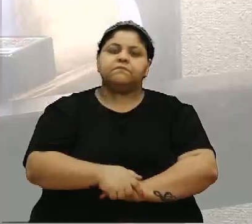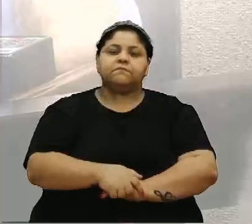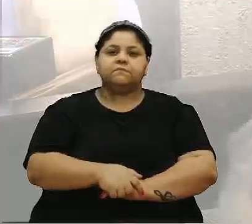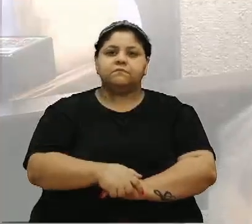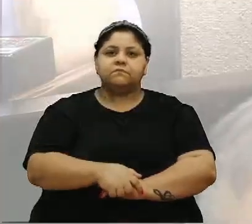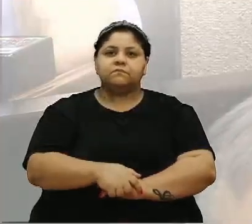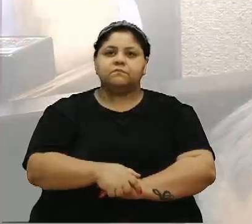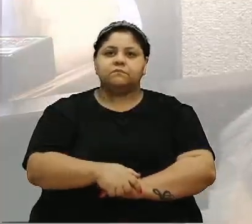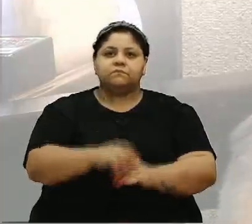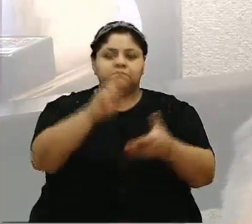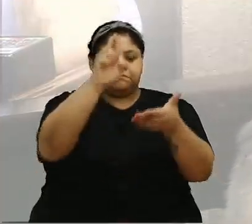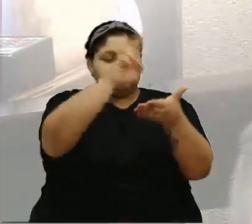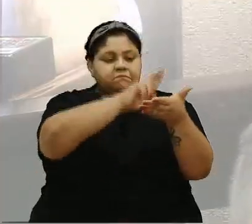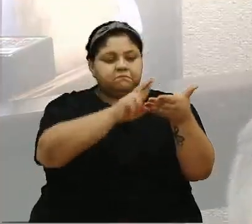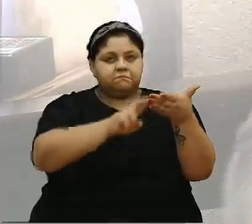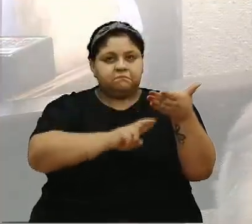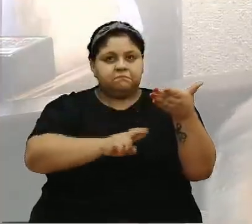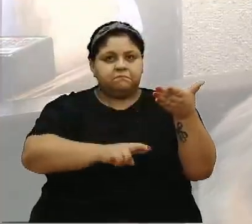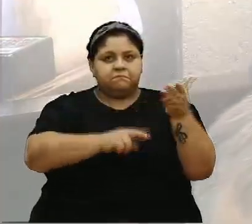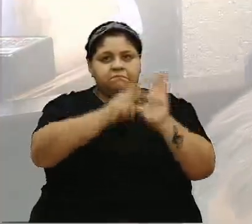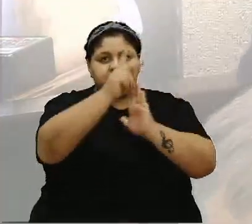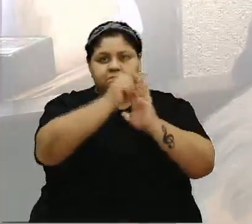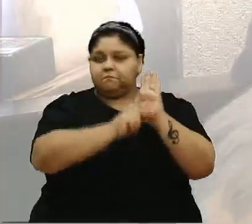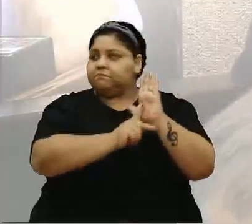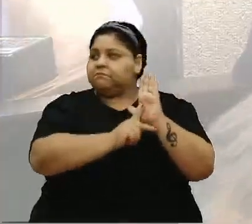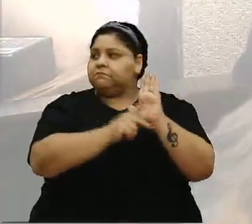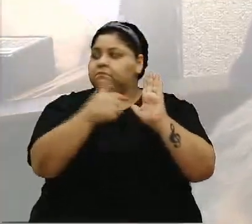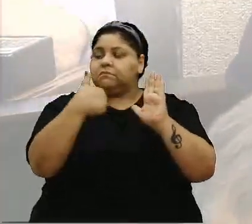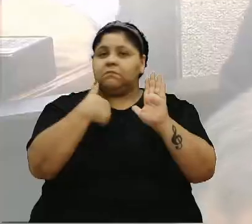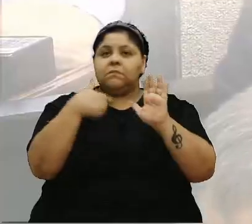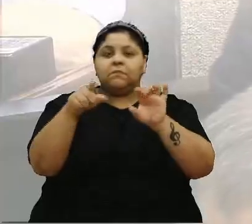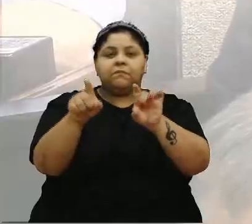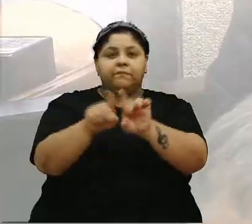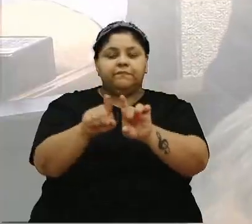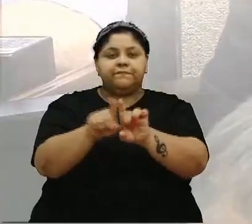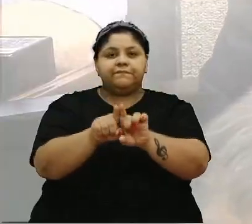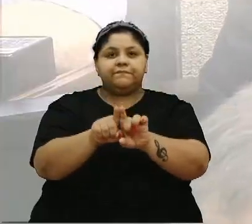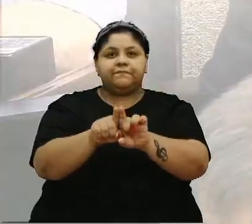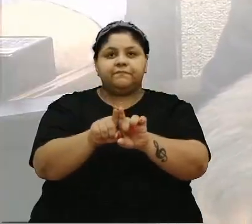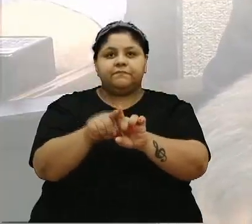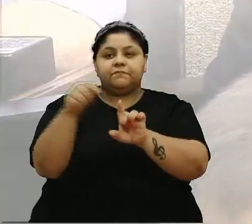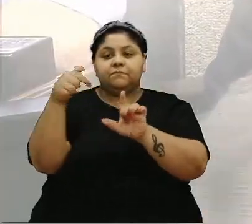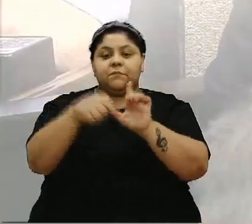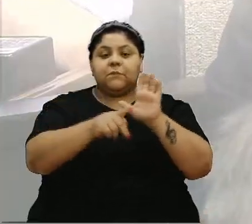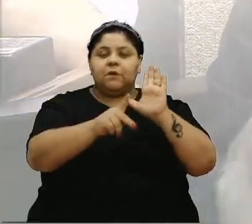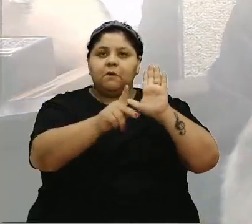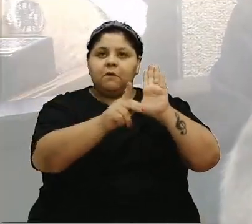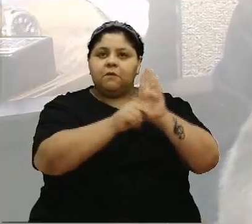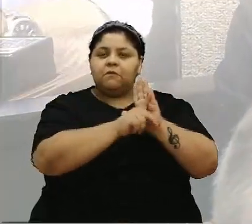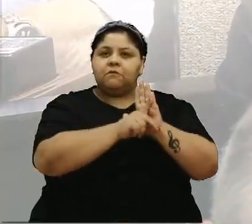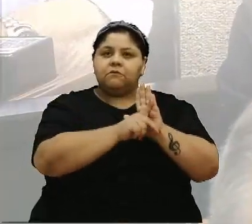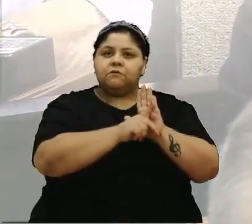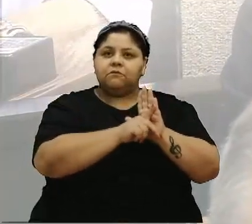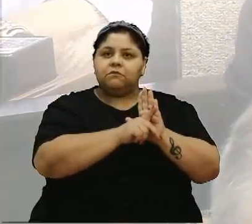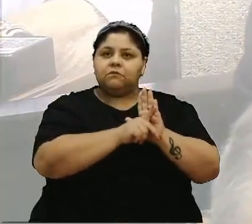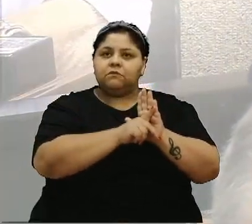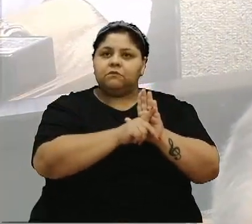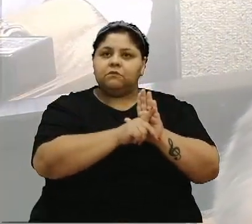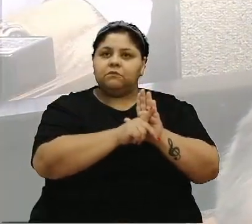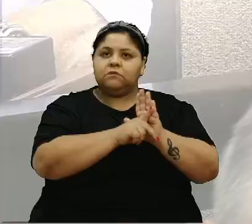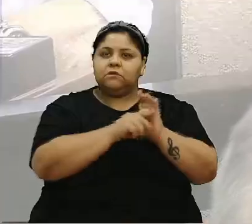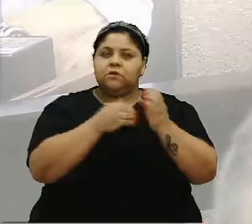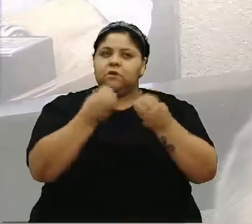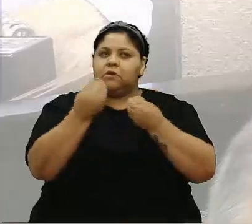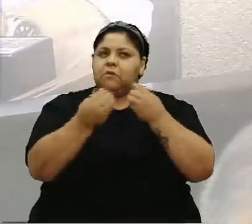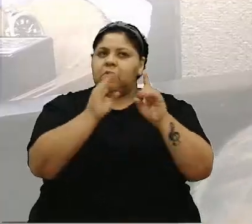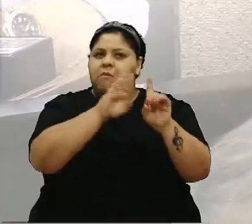pela relatoria deste projeto. E, ao mesmo tempo, este projeto vem como uma